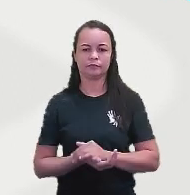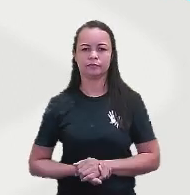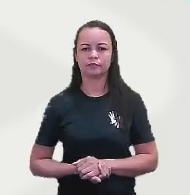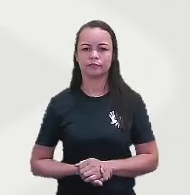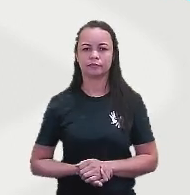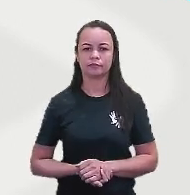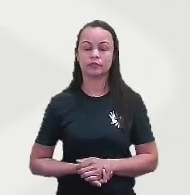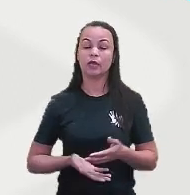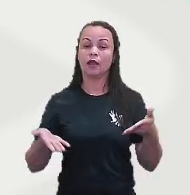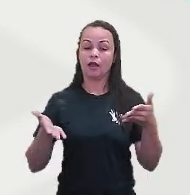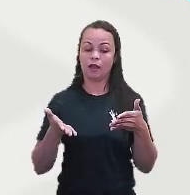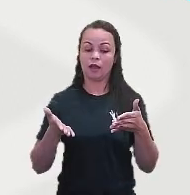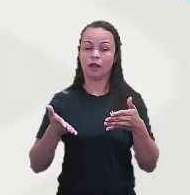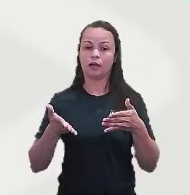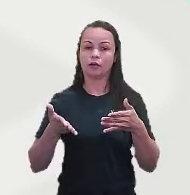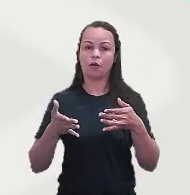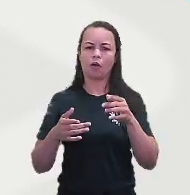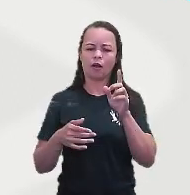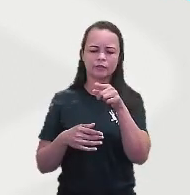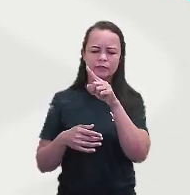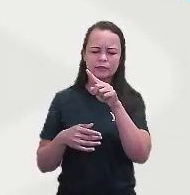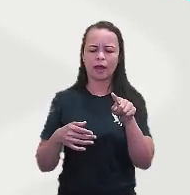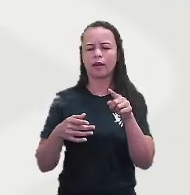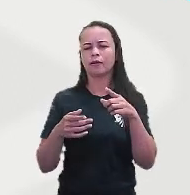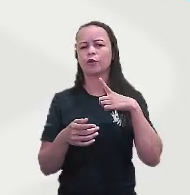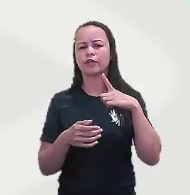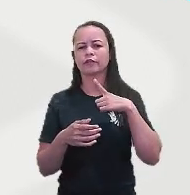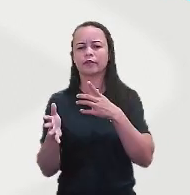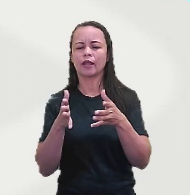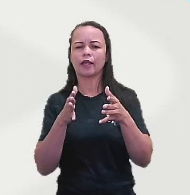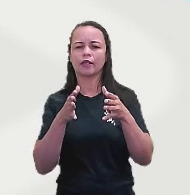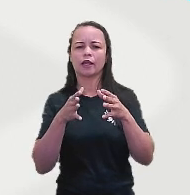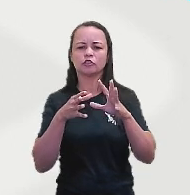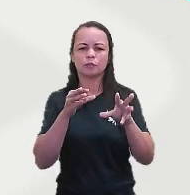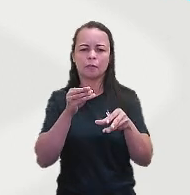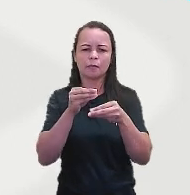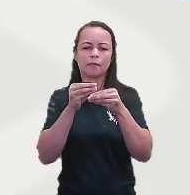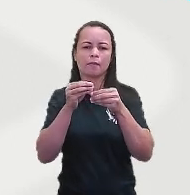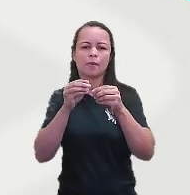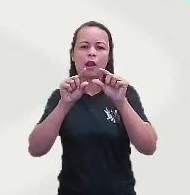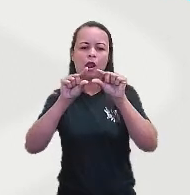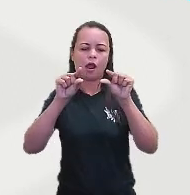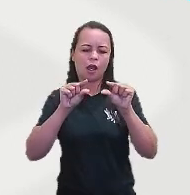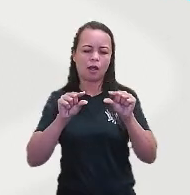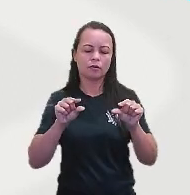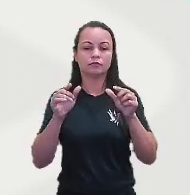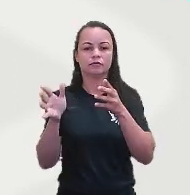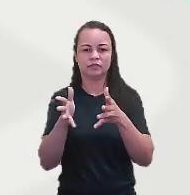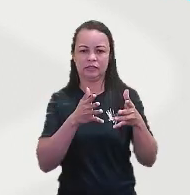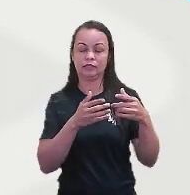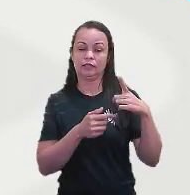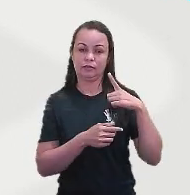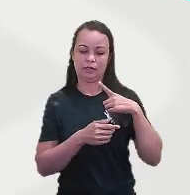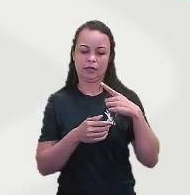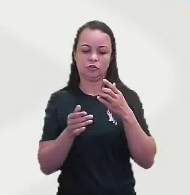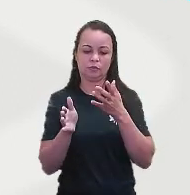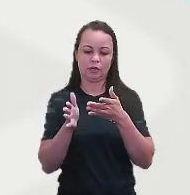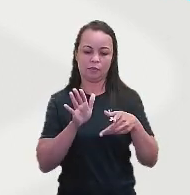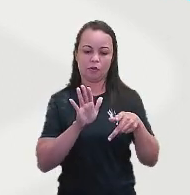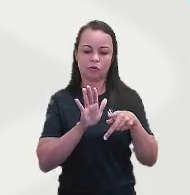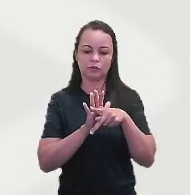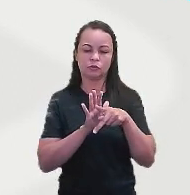Agora, assinale a alternativa que contenha as palavras que completem corretamente os espaços nas proposições a seguir.